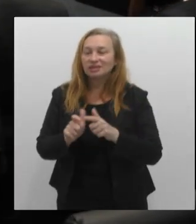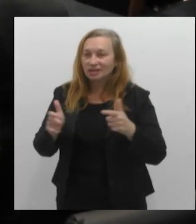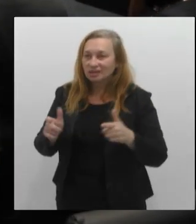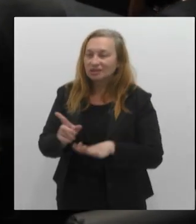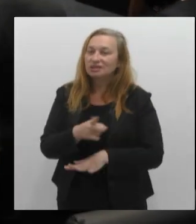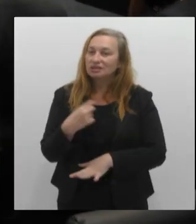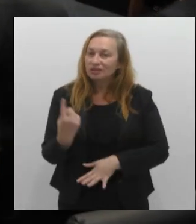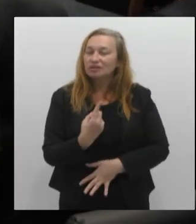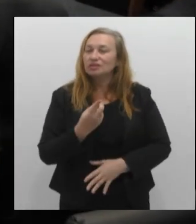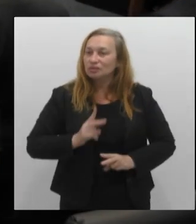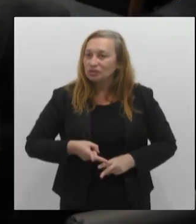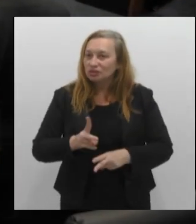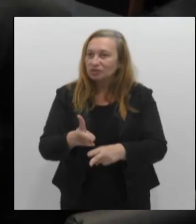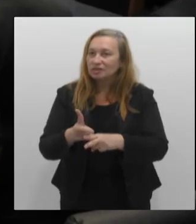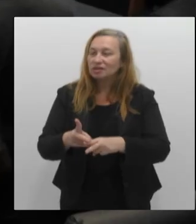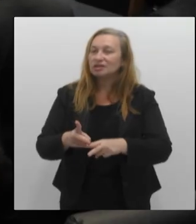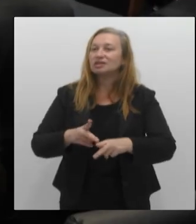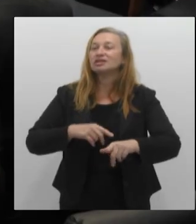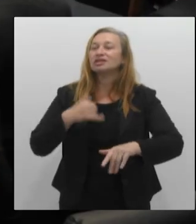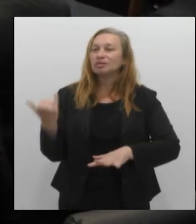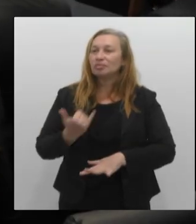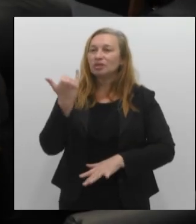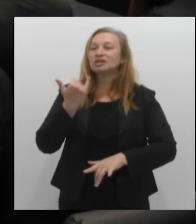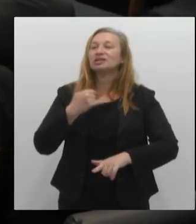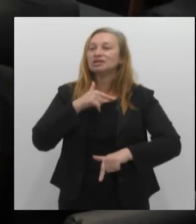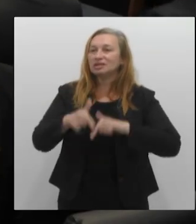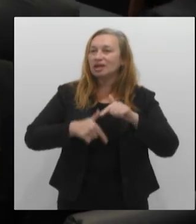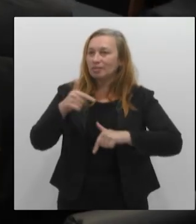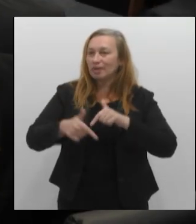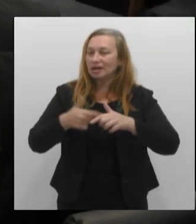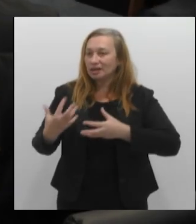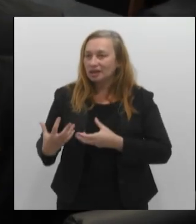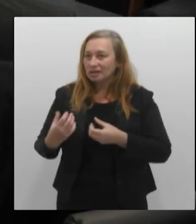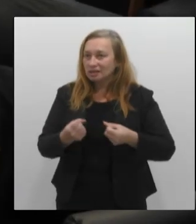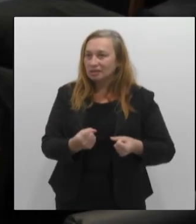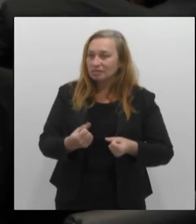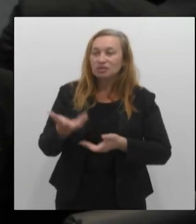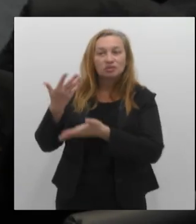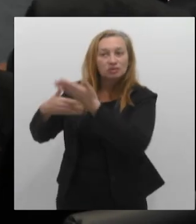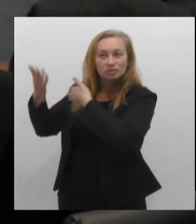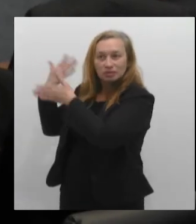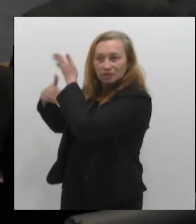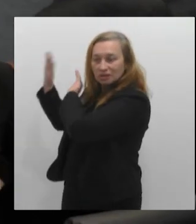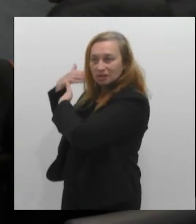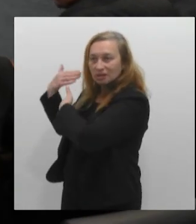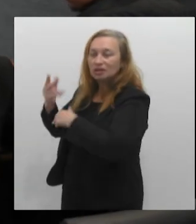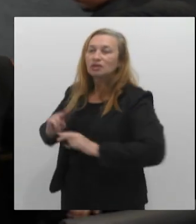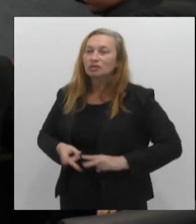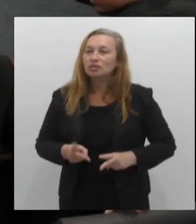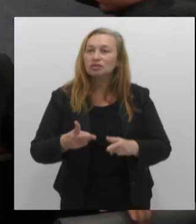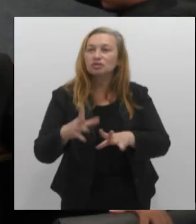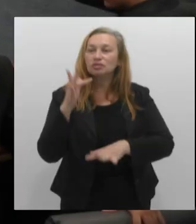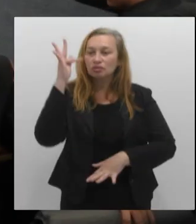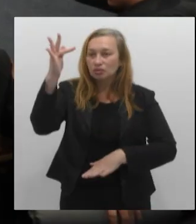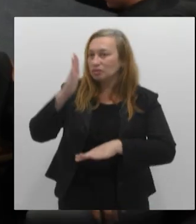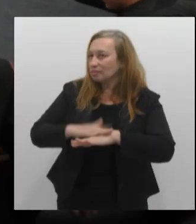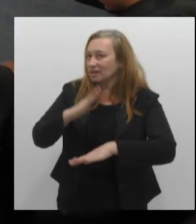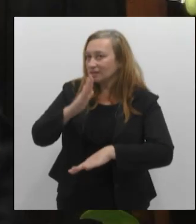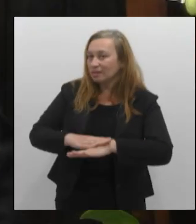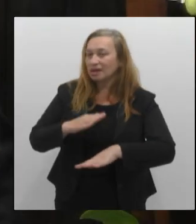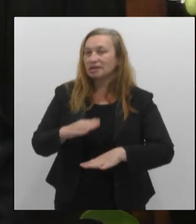nós. Continuamos nessa bela e importante missão que recebemos dos nossos antepassados, construindo o futuro cada vez